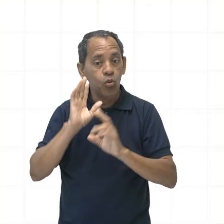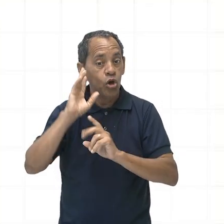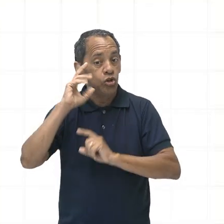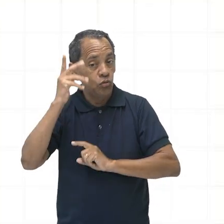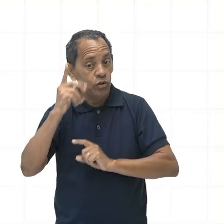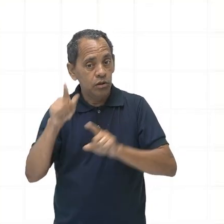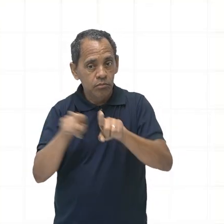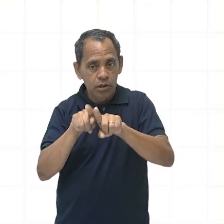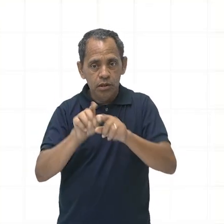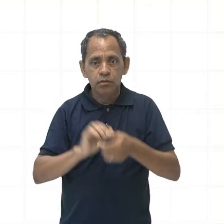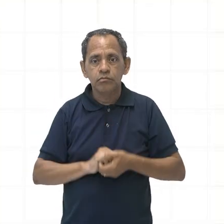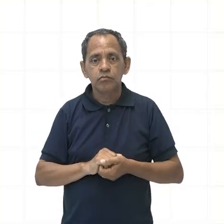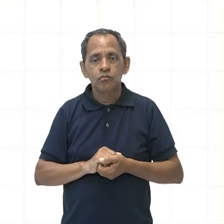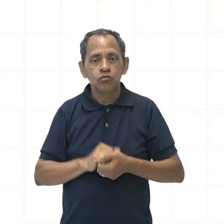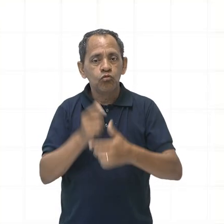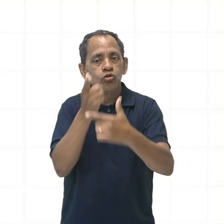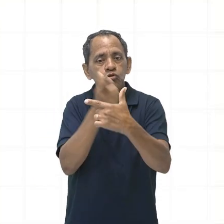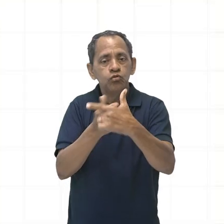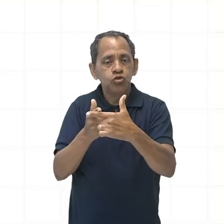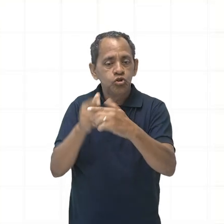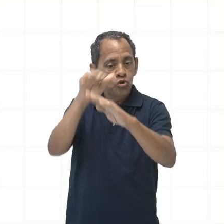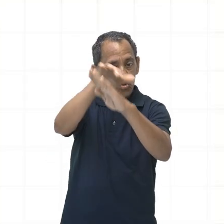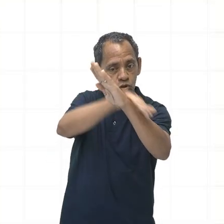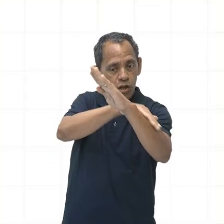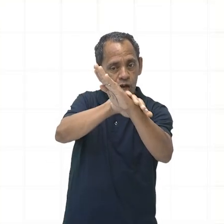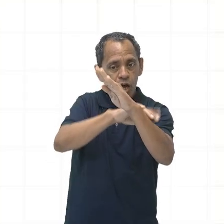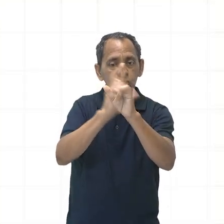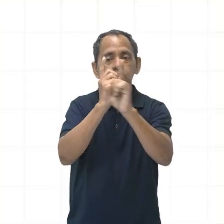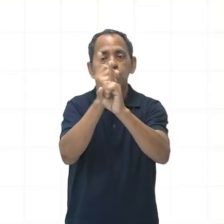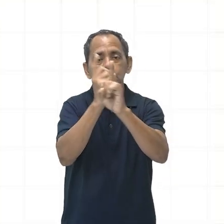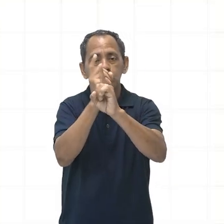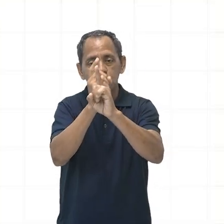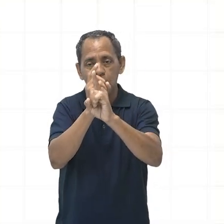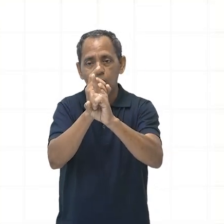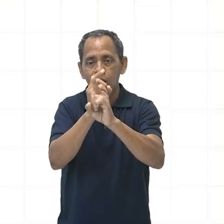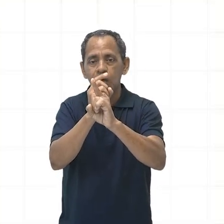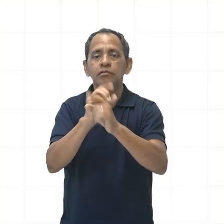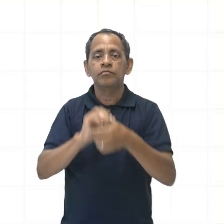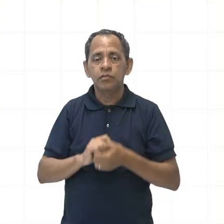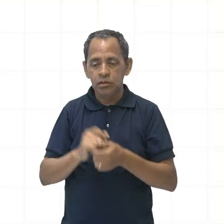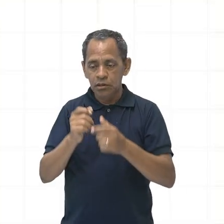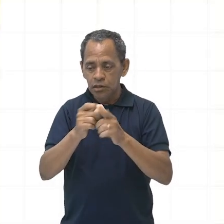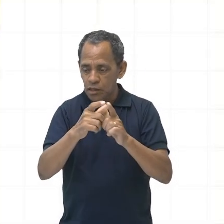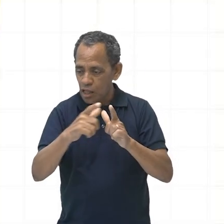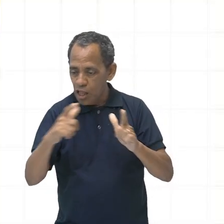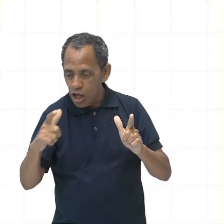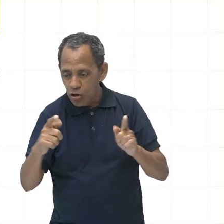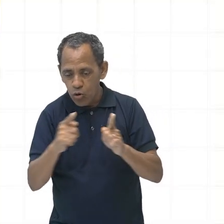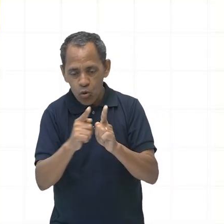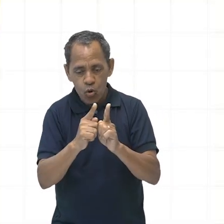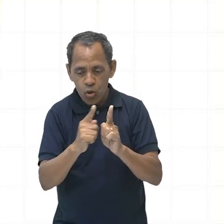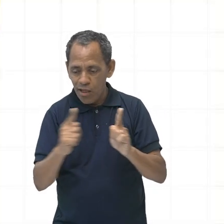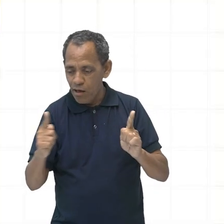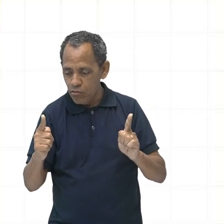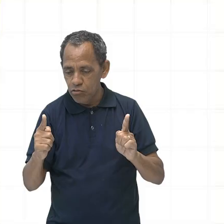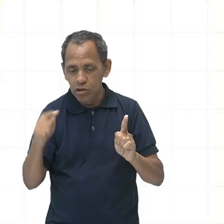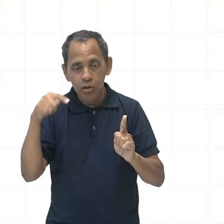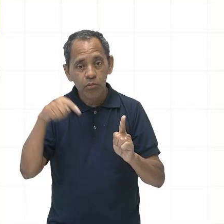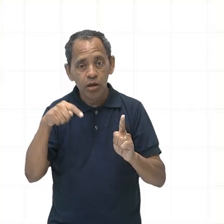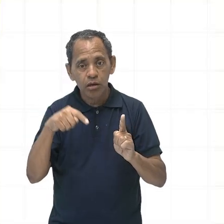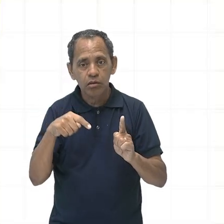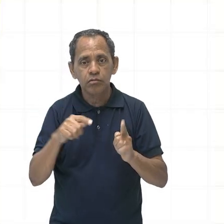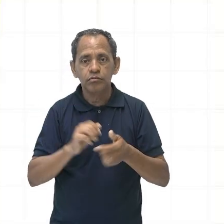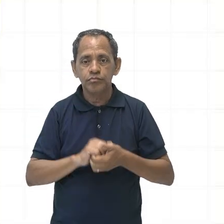seus lados e encontrar a medida dessa largura. Então, aqui está o cálculo, né, para vocês.